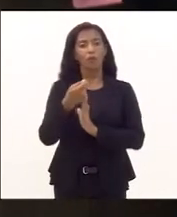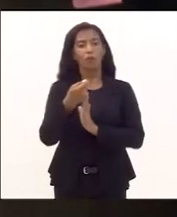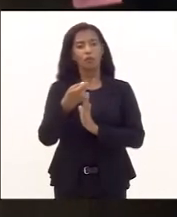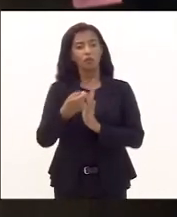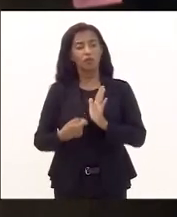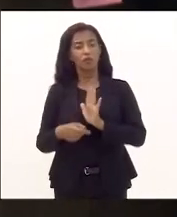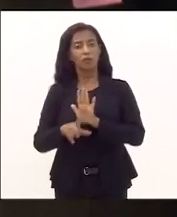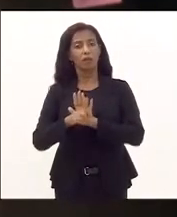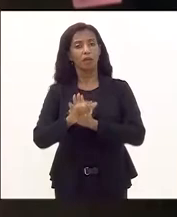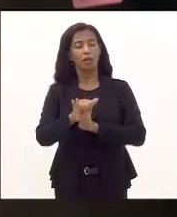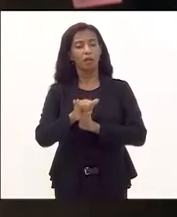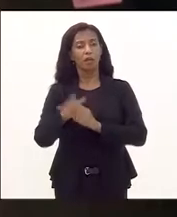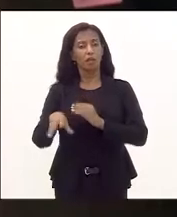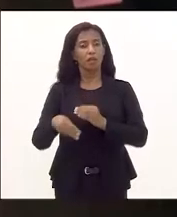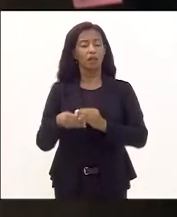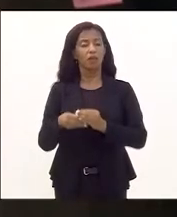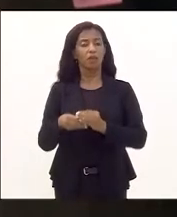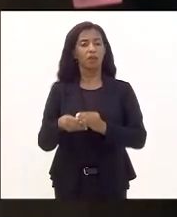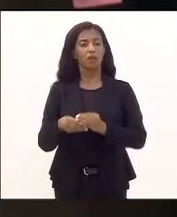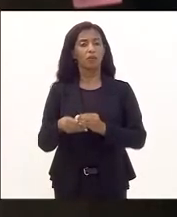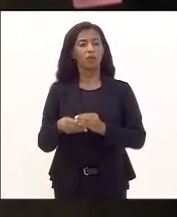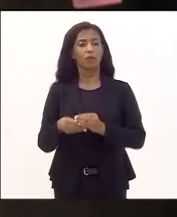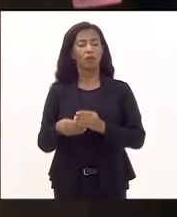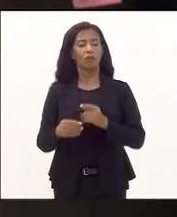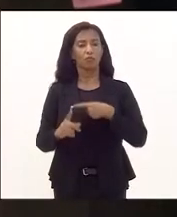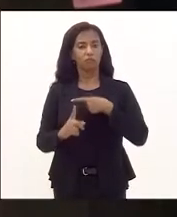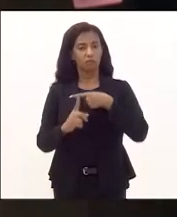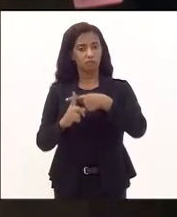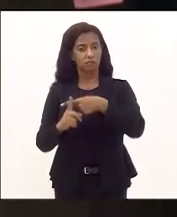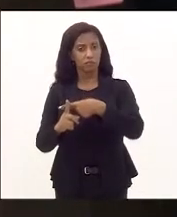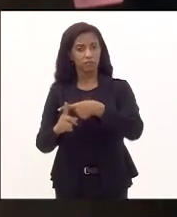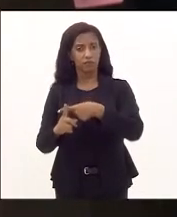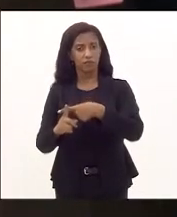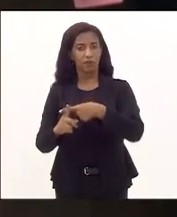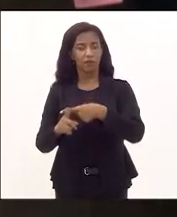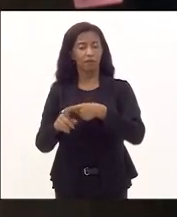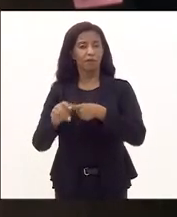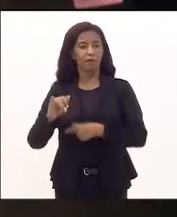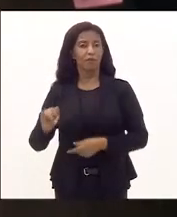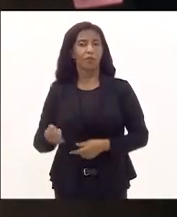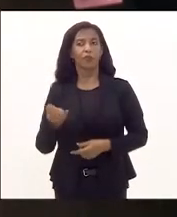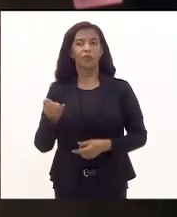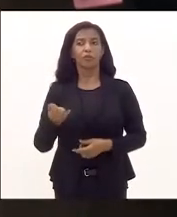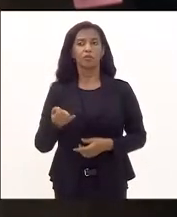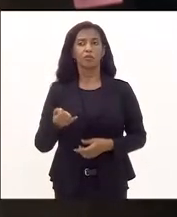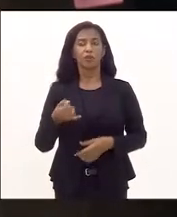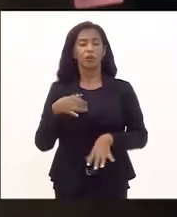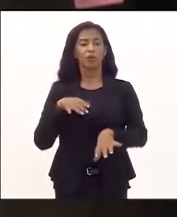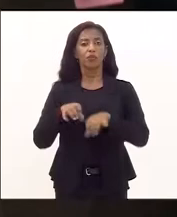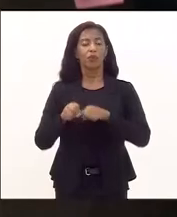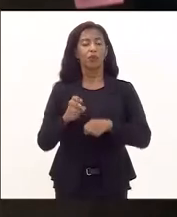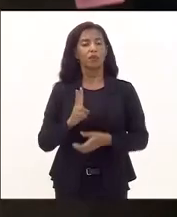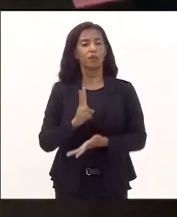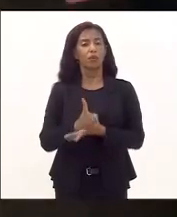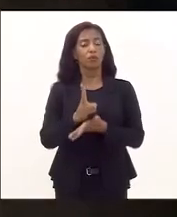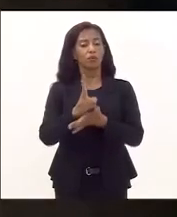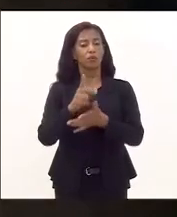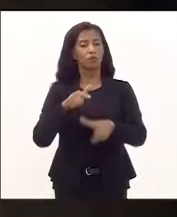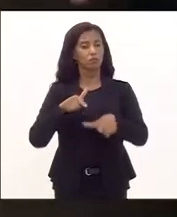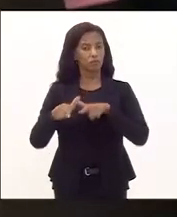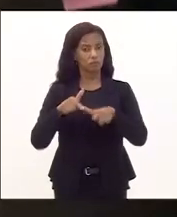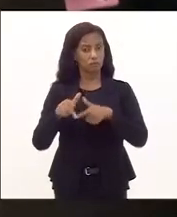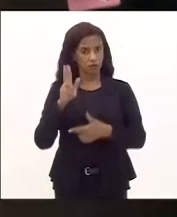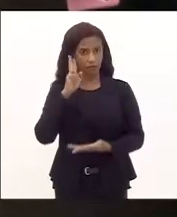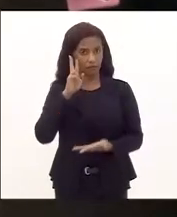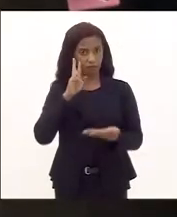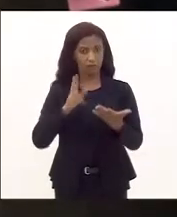lei, que vincula o adicional à possibilidade de formação continuada dos trabalhadores. Márcio lembra